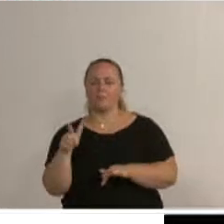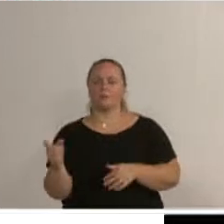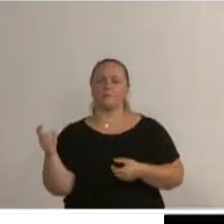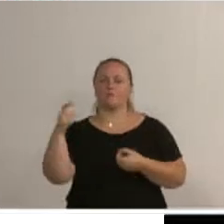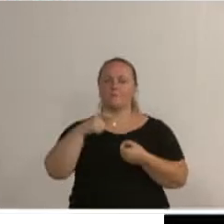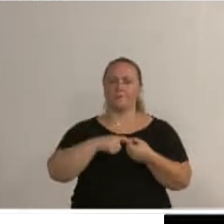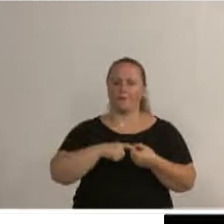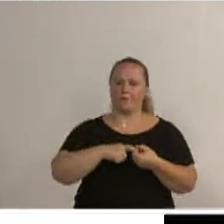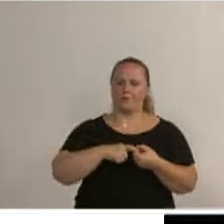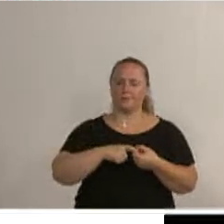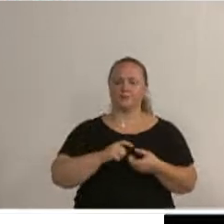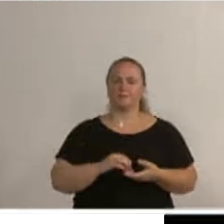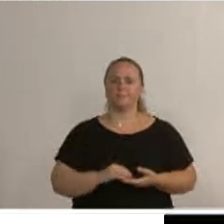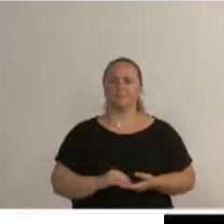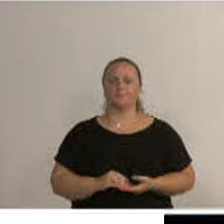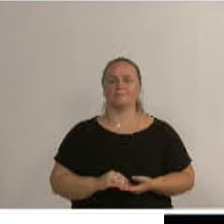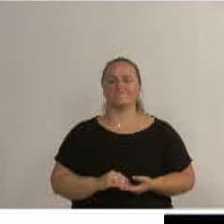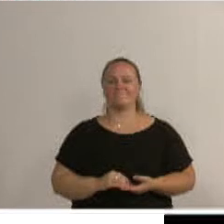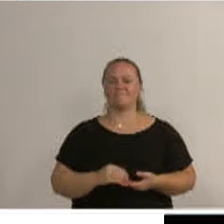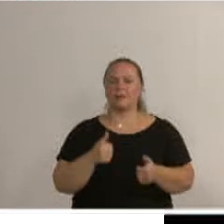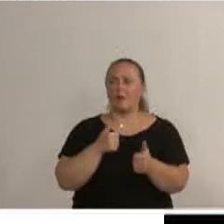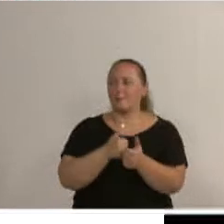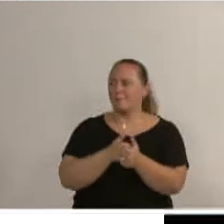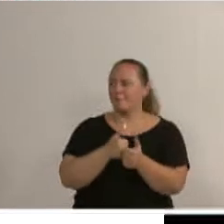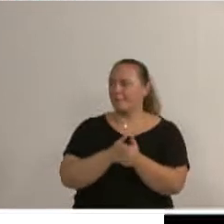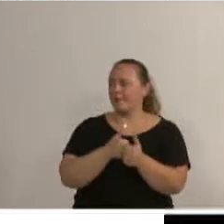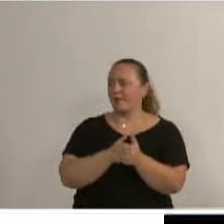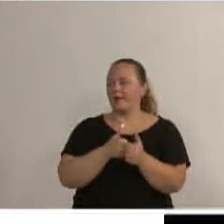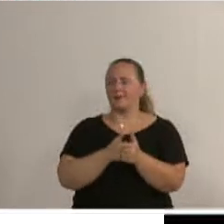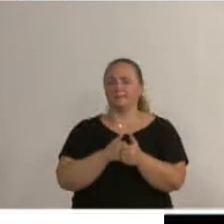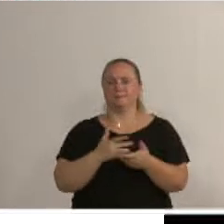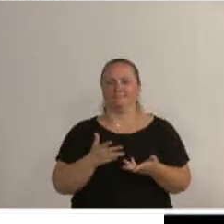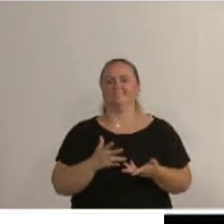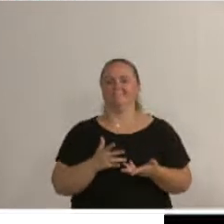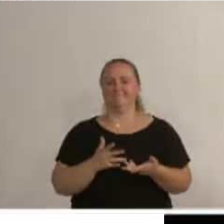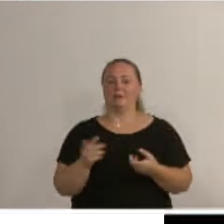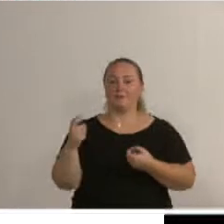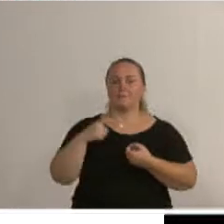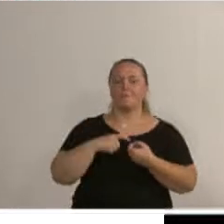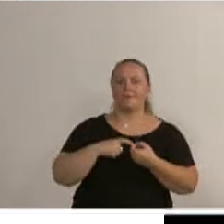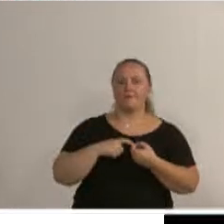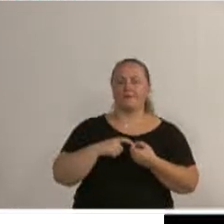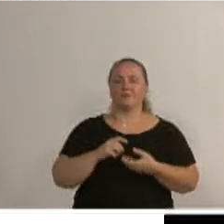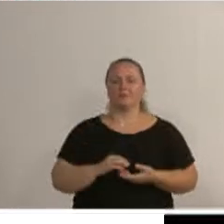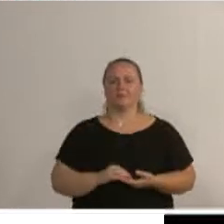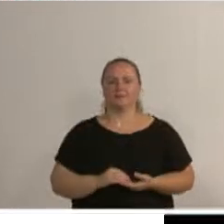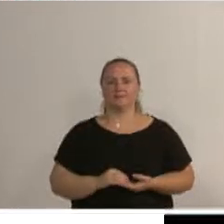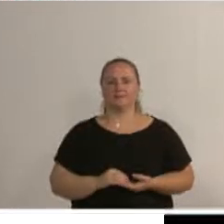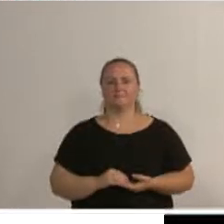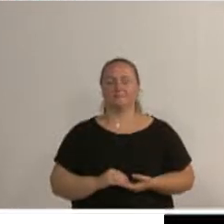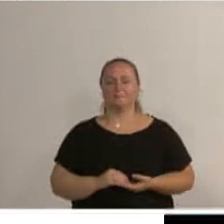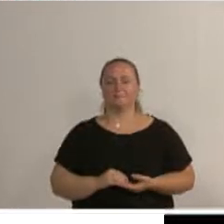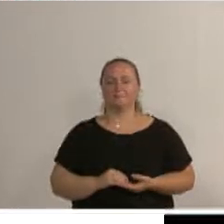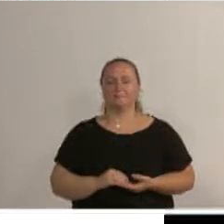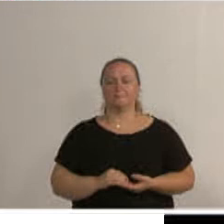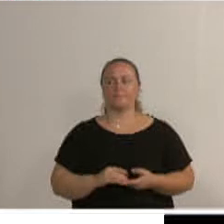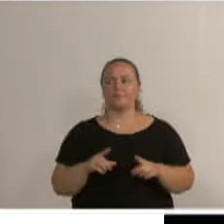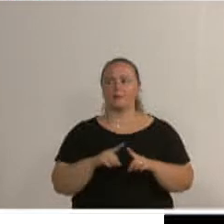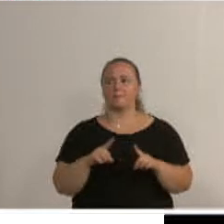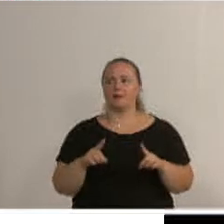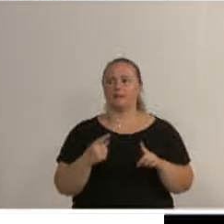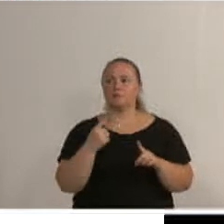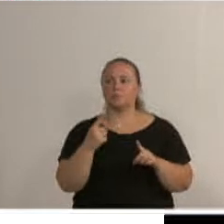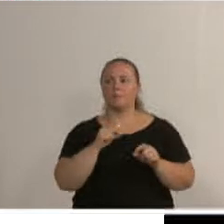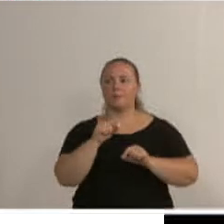por baixo até um ponto final, fica muito próximo um ponto final do outro e retorna. Então, a gente fazendo esse circular, a gente acaba por fazer, num sentido atende